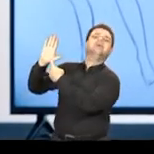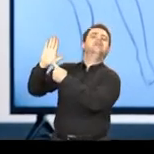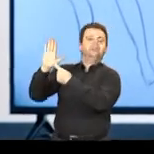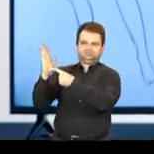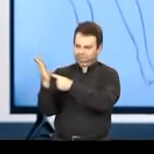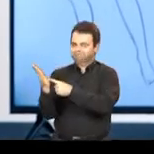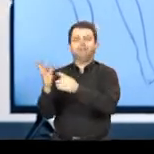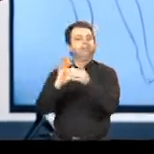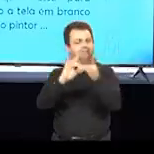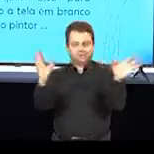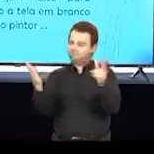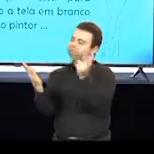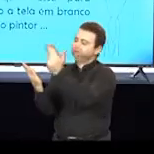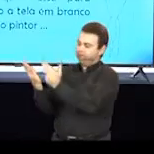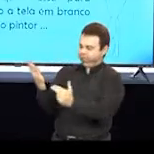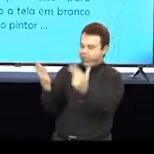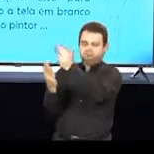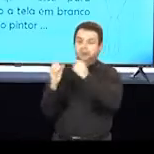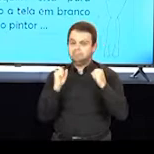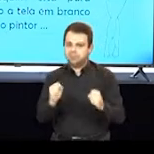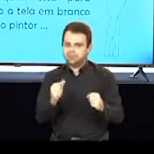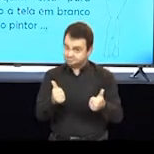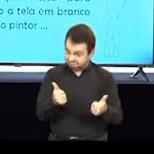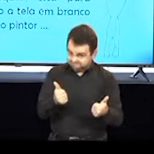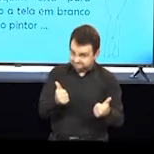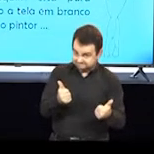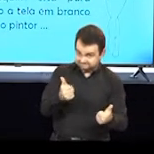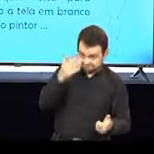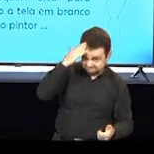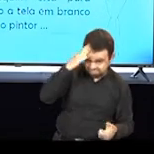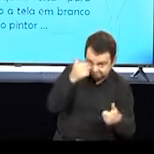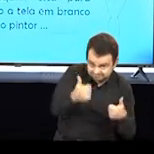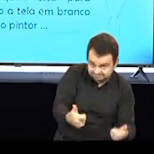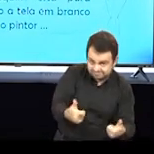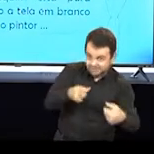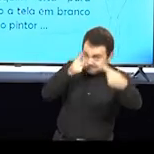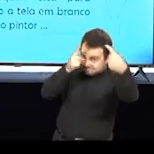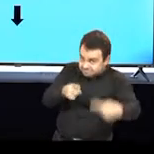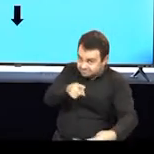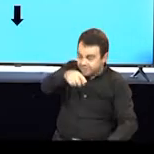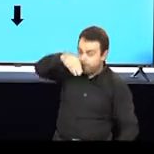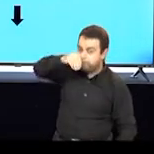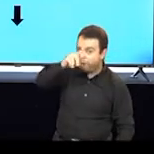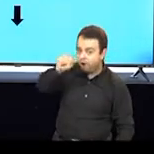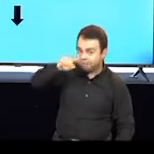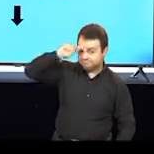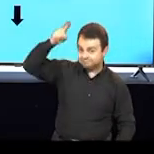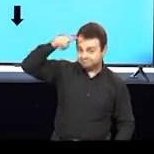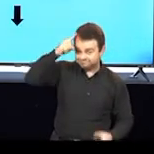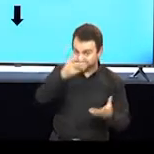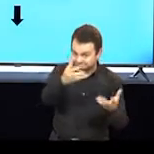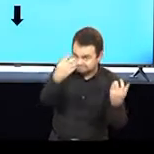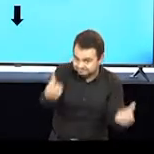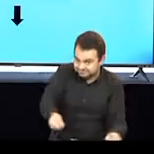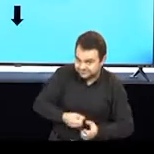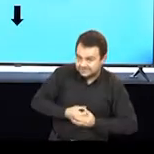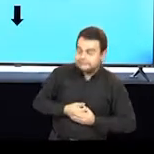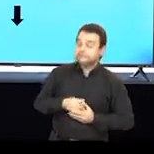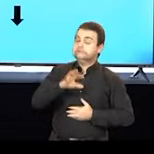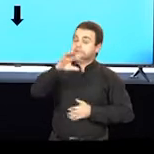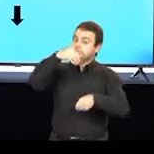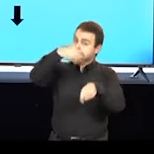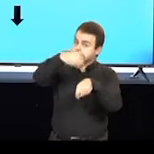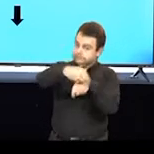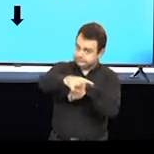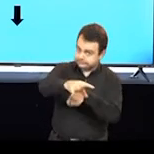trabalhar o teu look. Tudo bem? Desafiados aí a inventar moda? É sempre bom lembrar